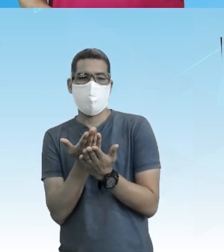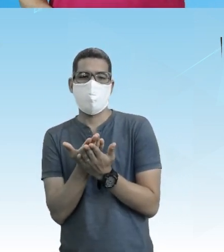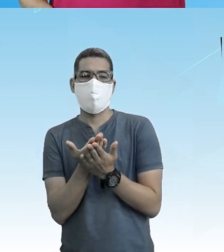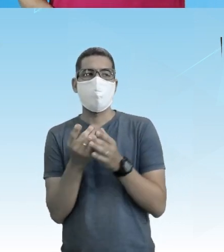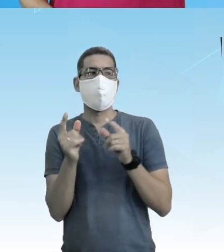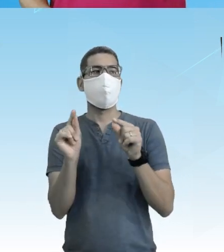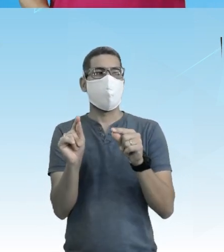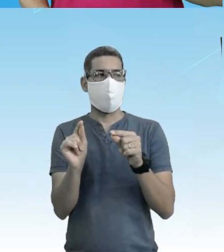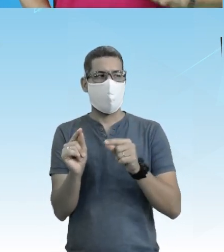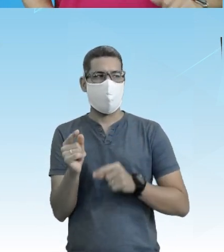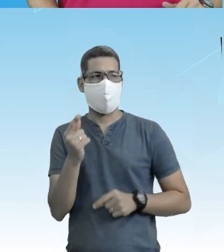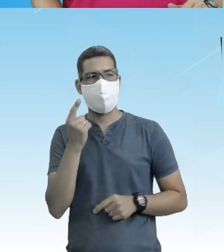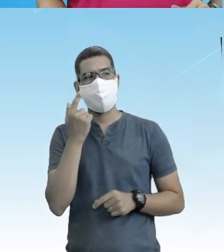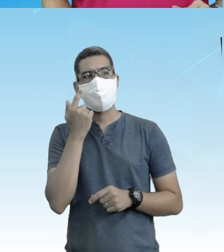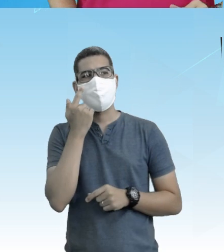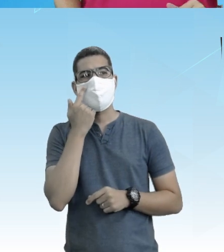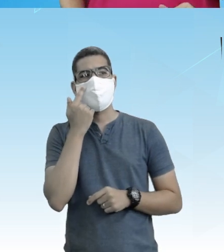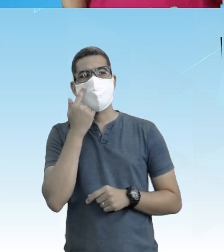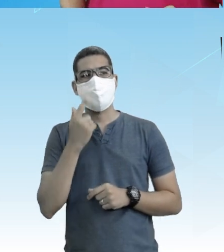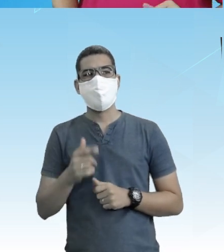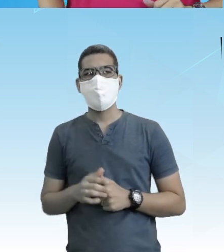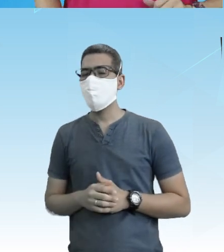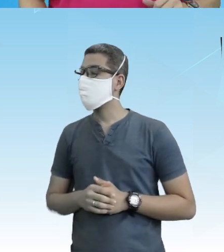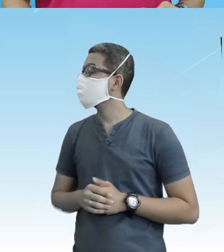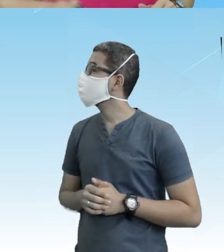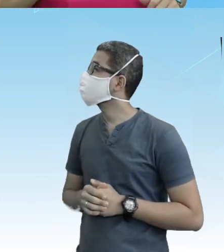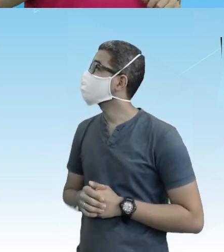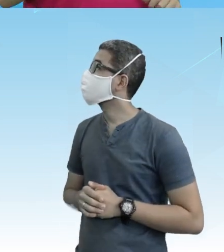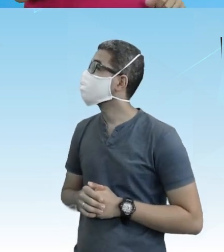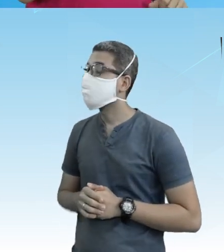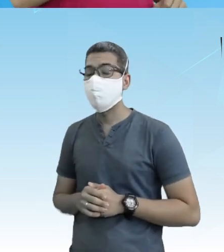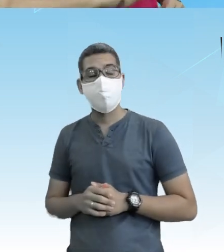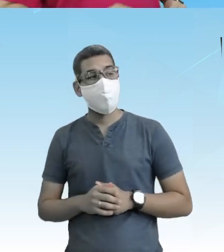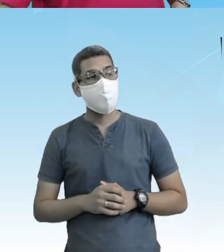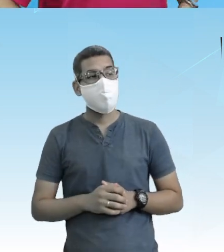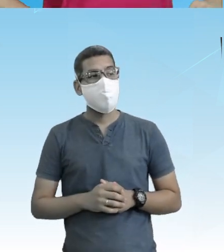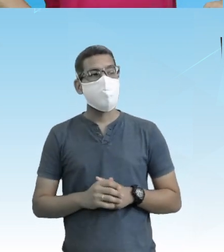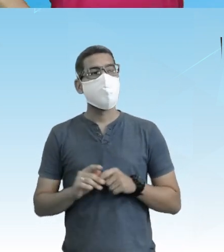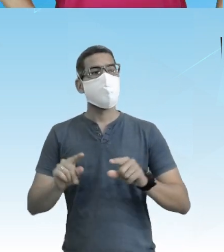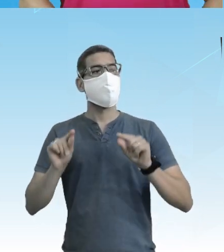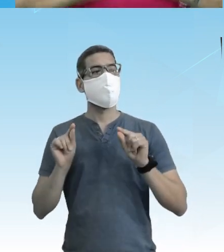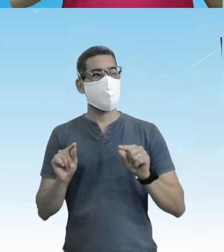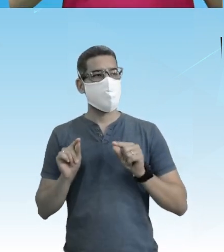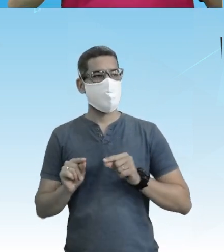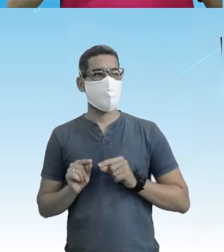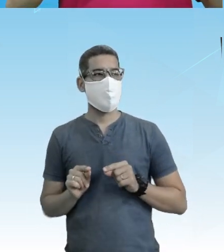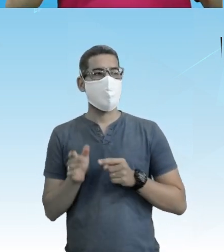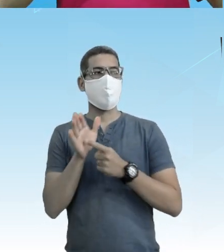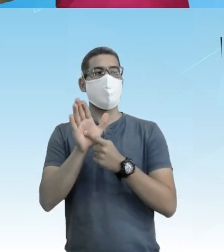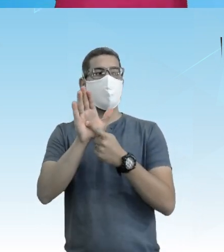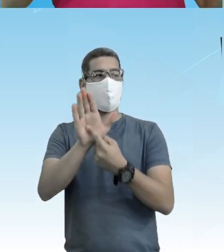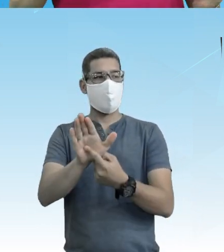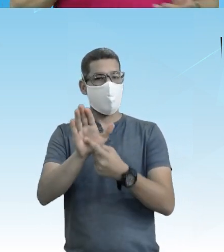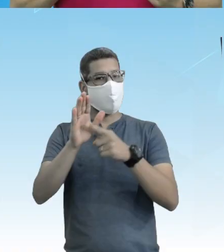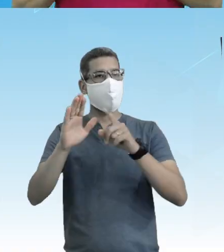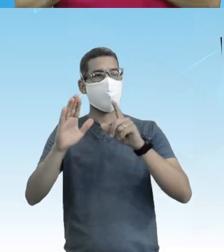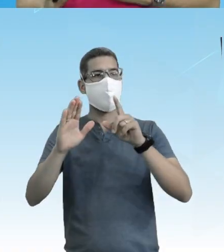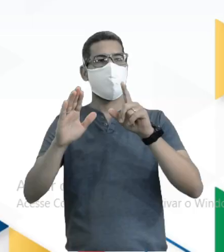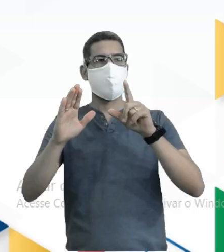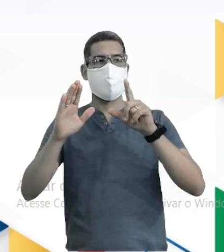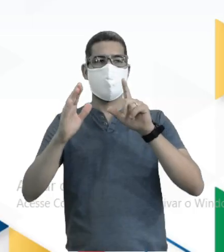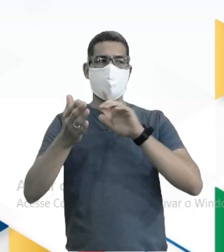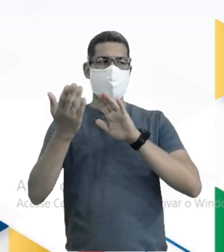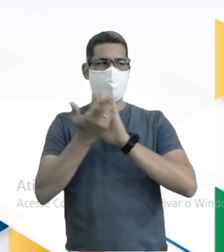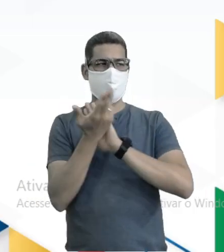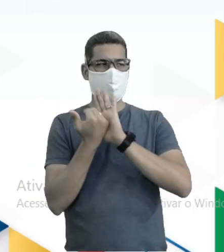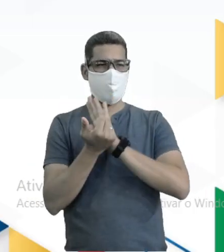são eles? Vamos ver? Então aqui, dando continuidade, trago para vocês, olha aí, uma representação, a deusa